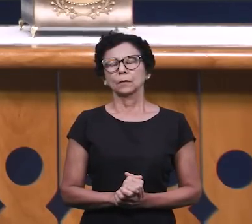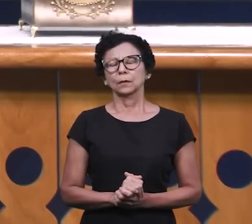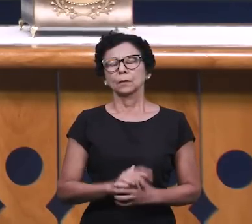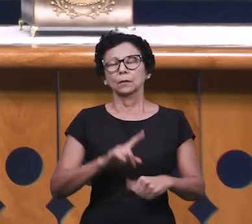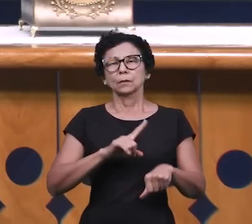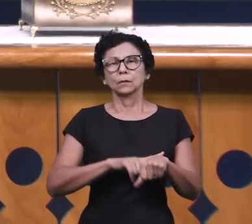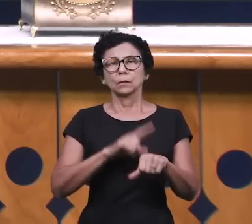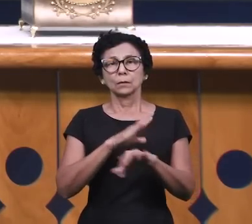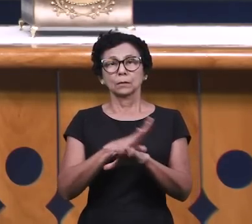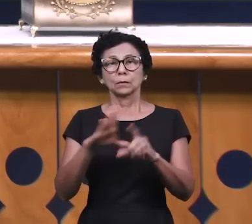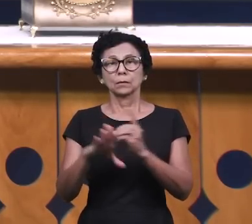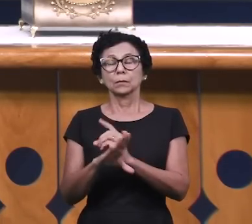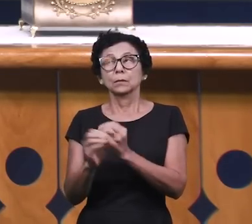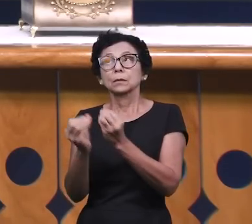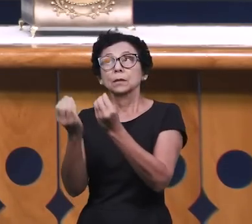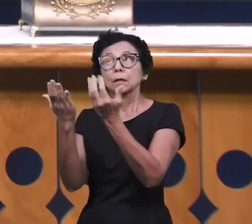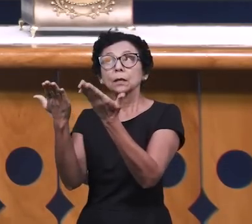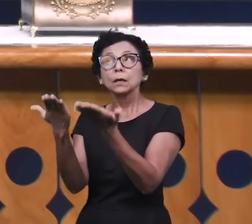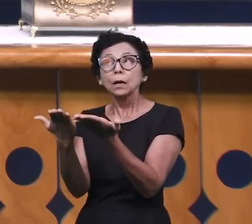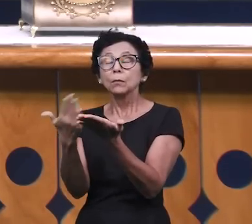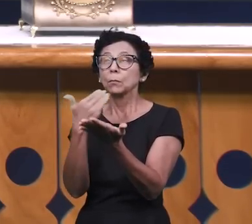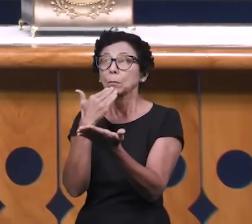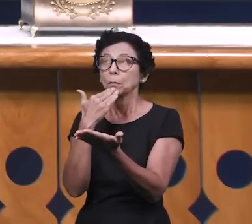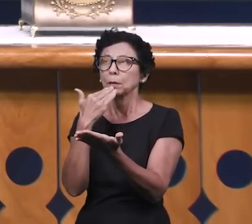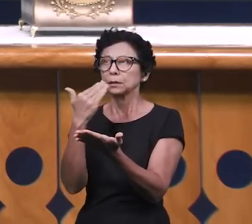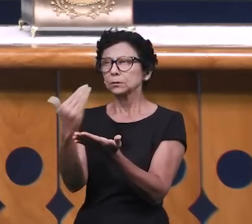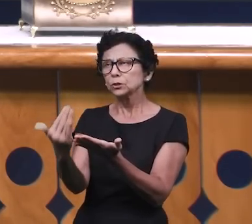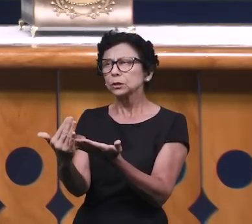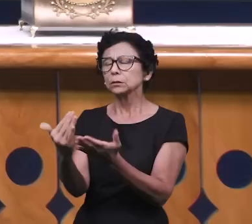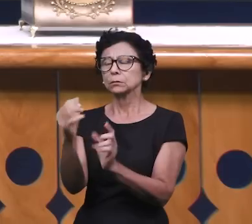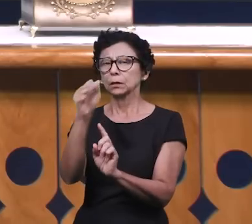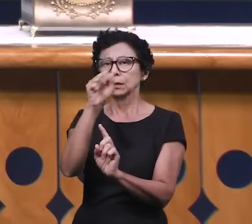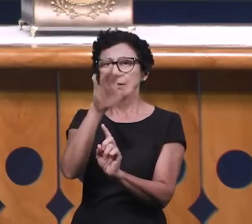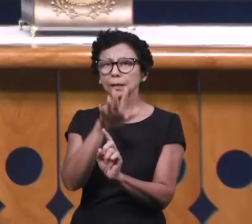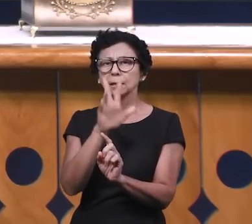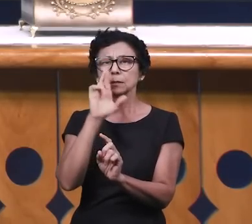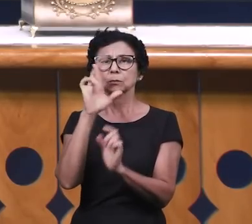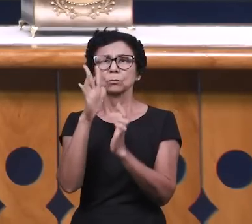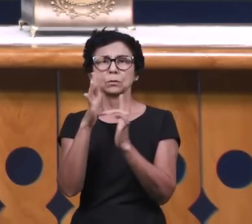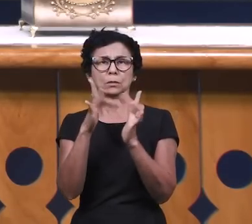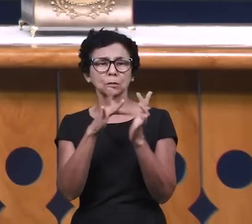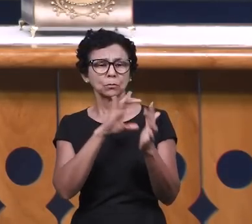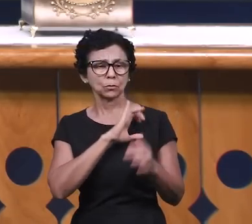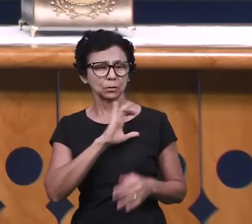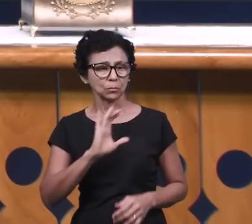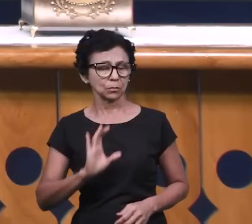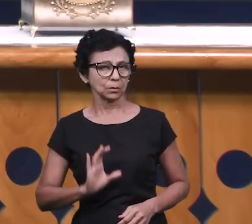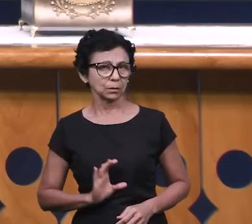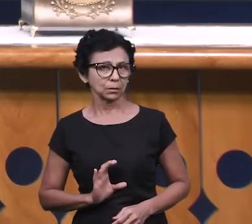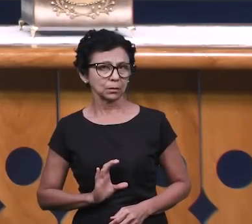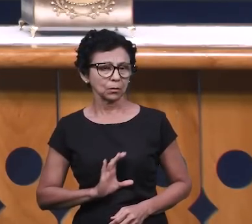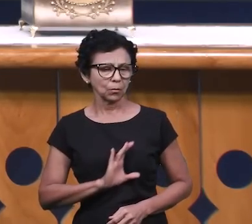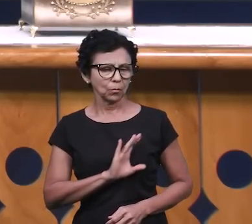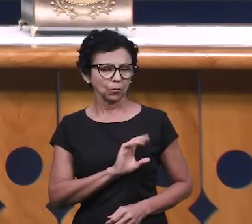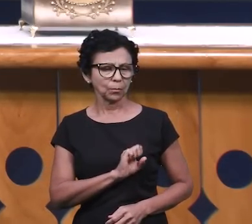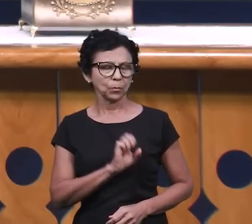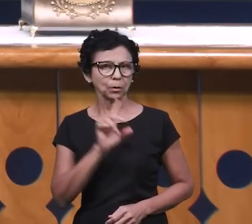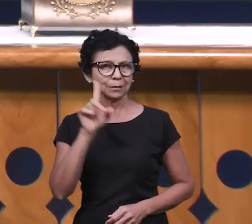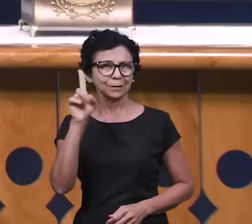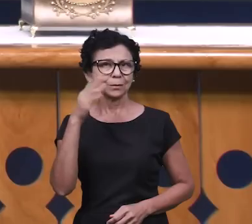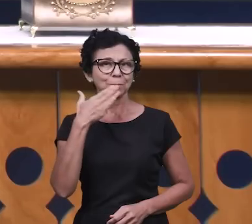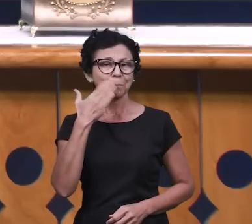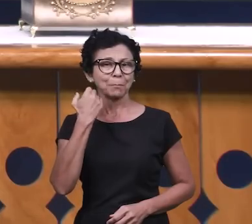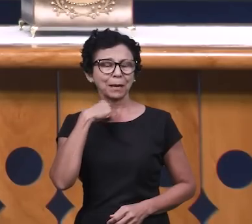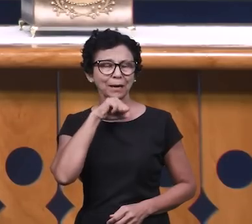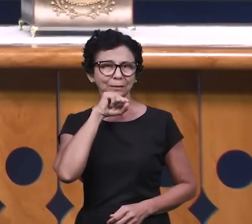colocamos diante de Ti o nosso culto, pedindo ainda que a graça do nosso Senhor Jesus Cristo, o amor